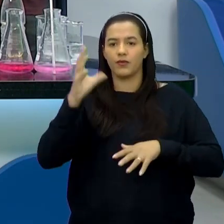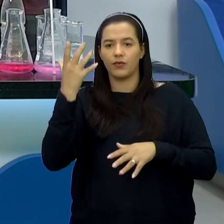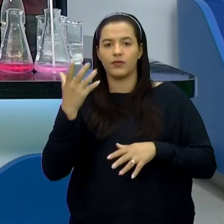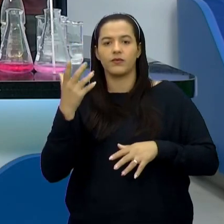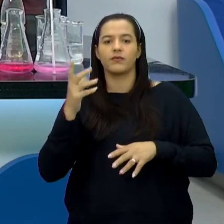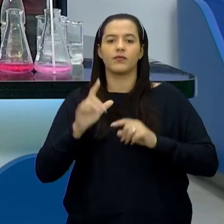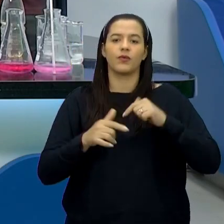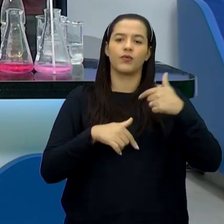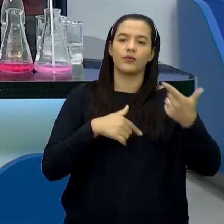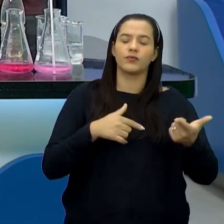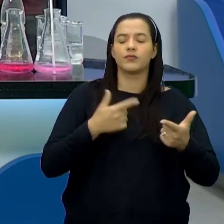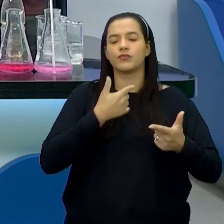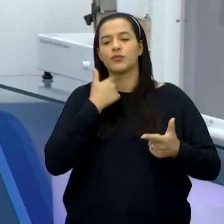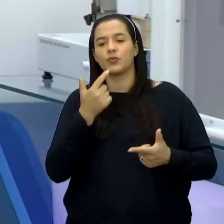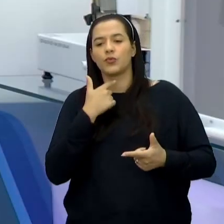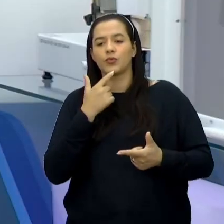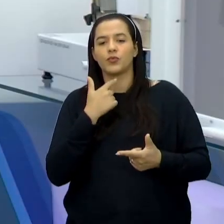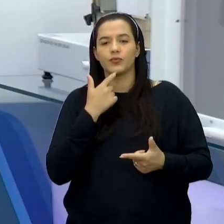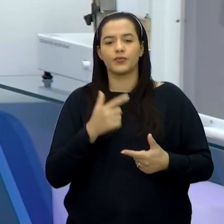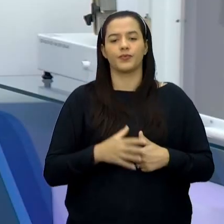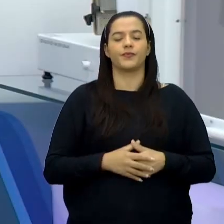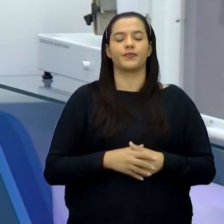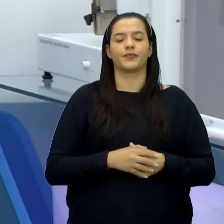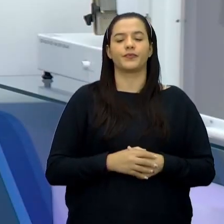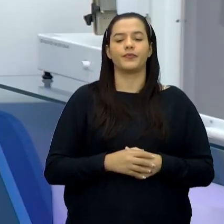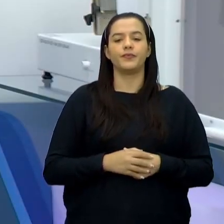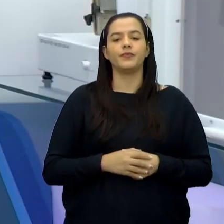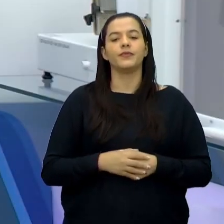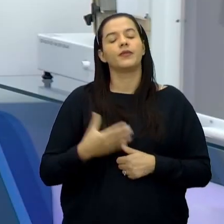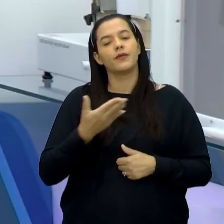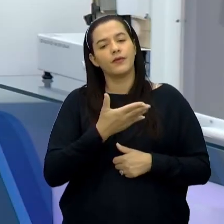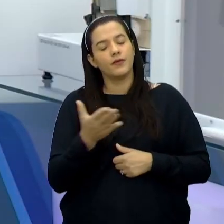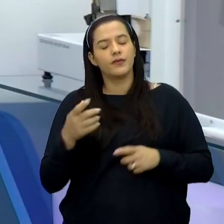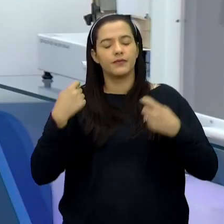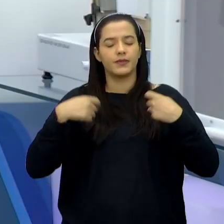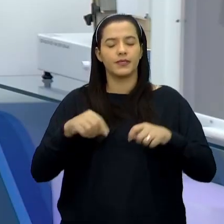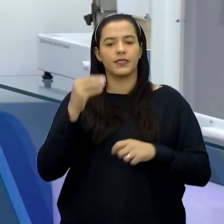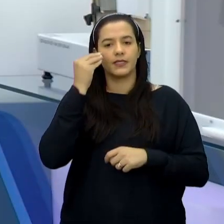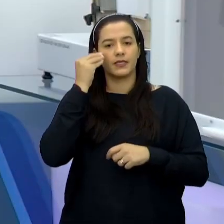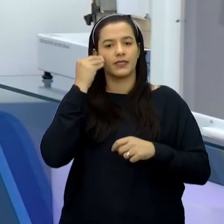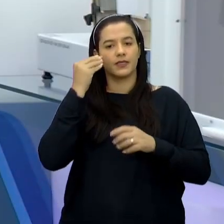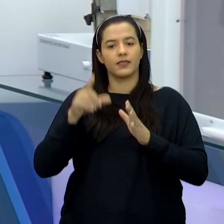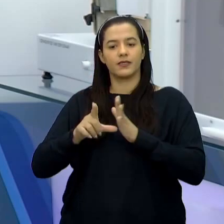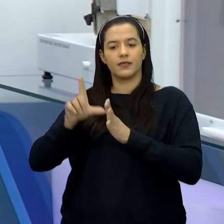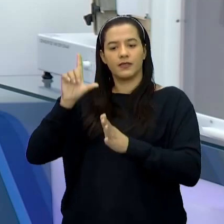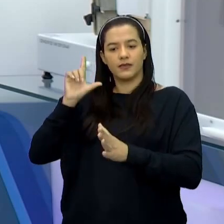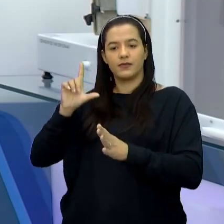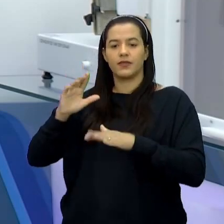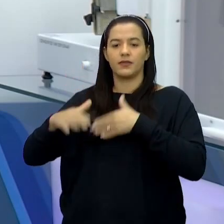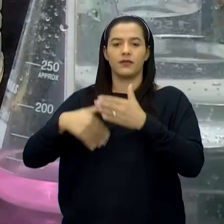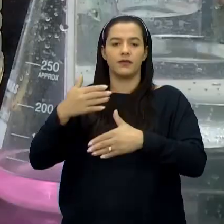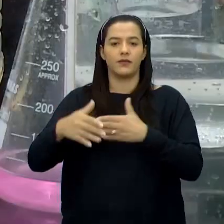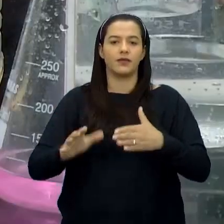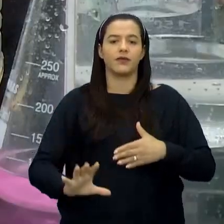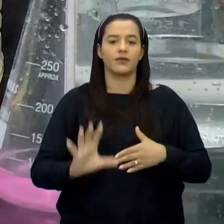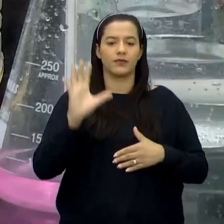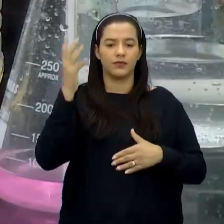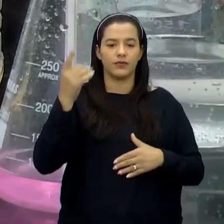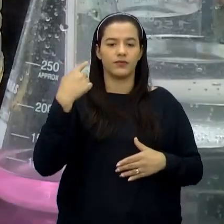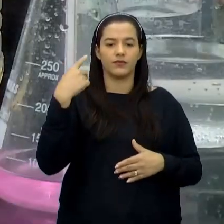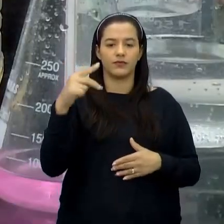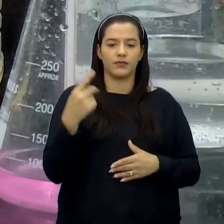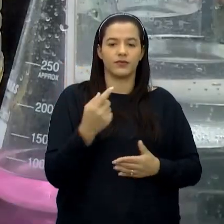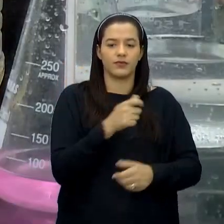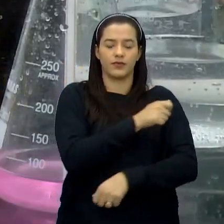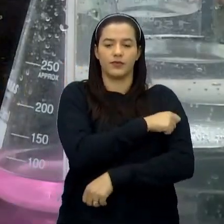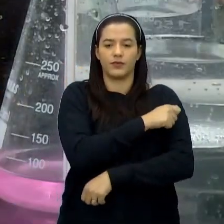hora pode não dar certo, tá? Então você precisa testar tudo antes para que dê certo lá com o seu